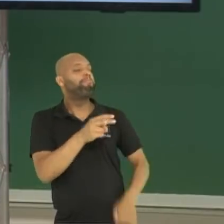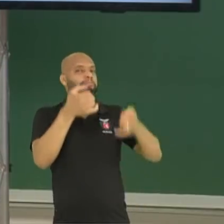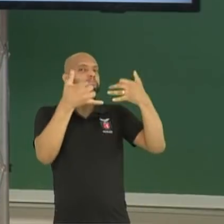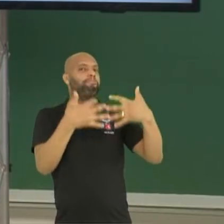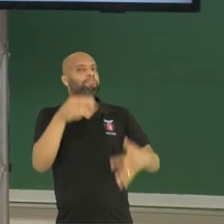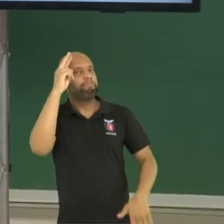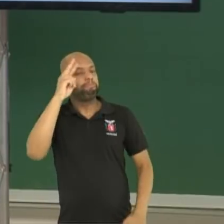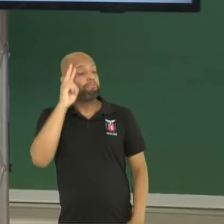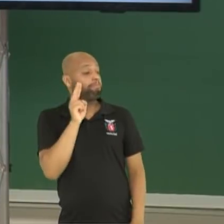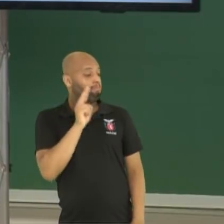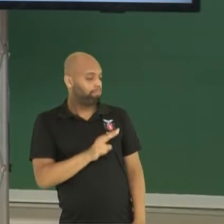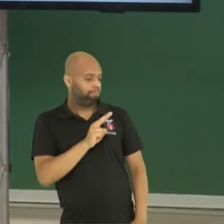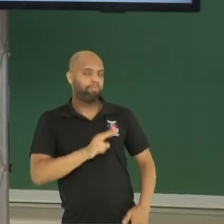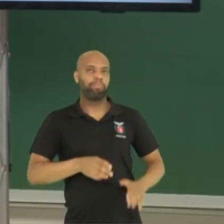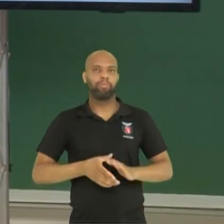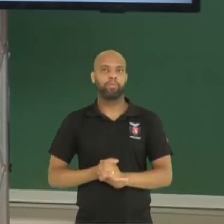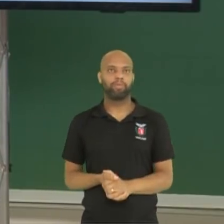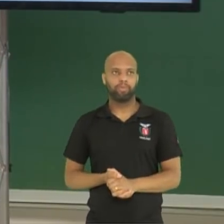conta, certo?